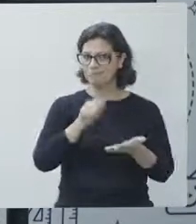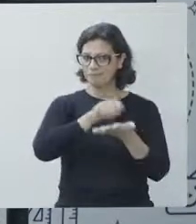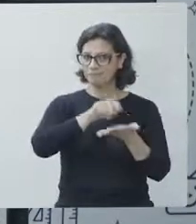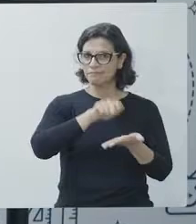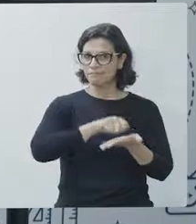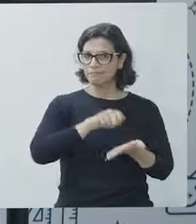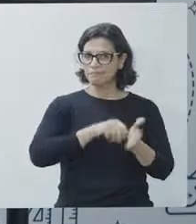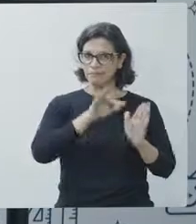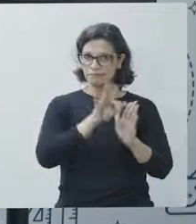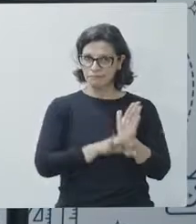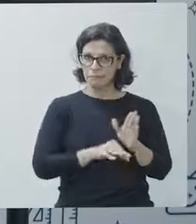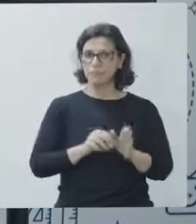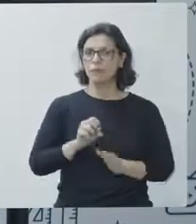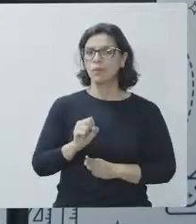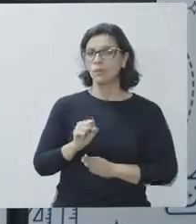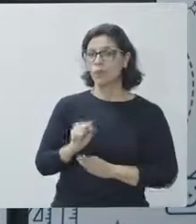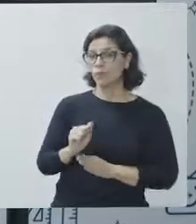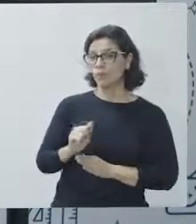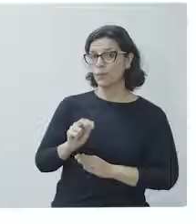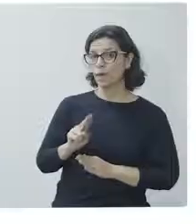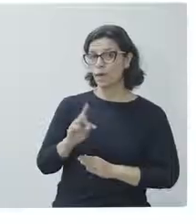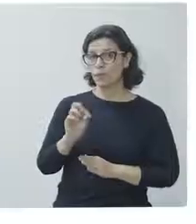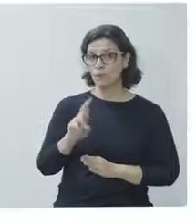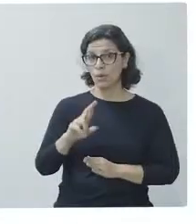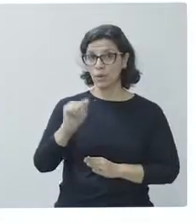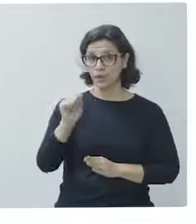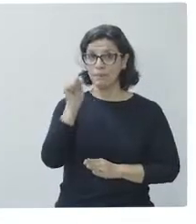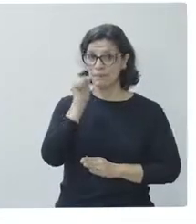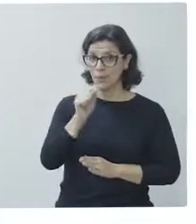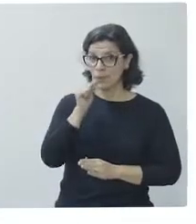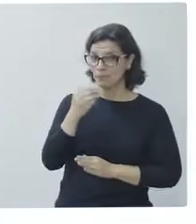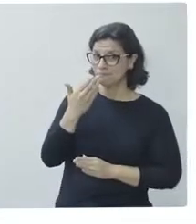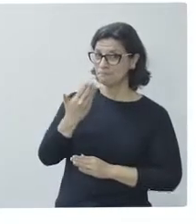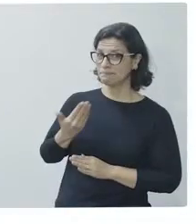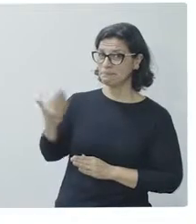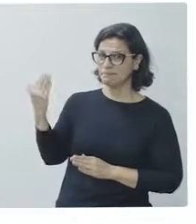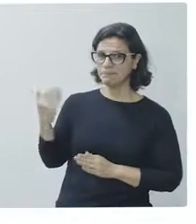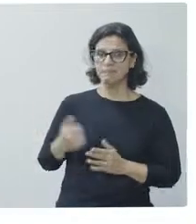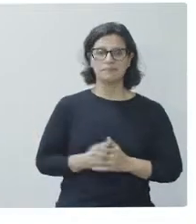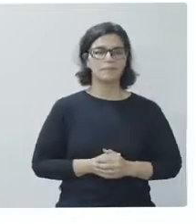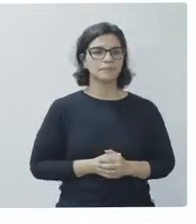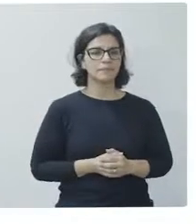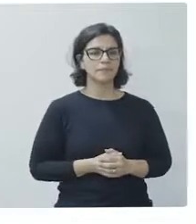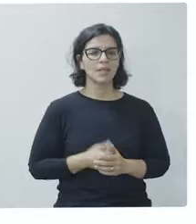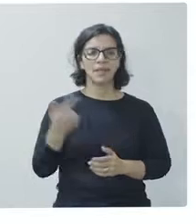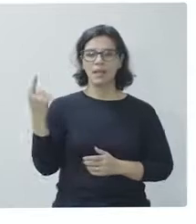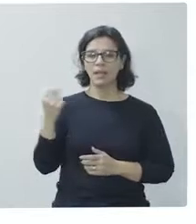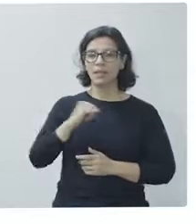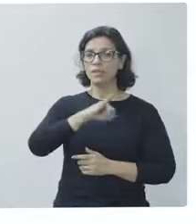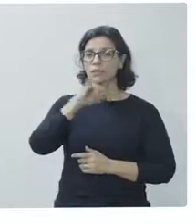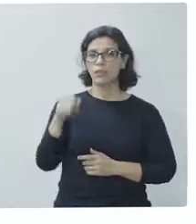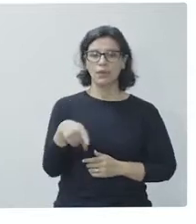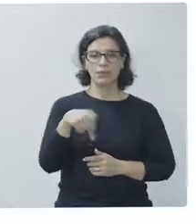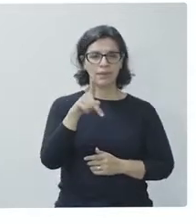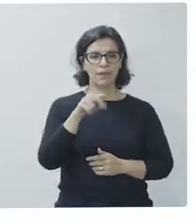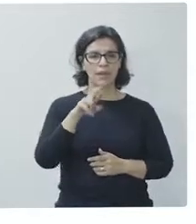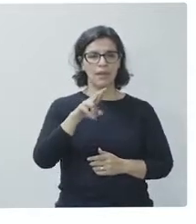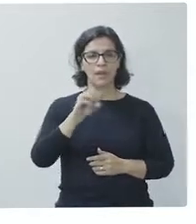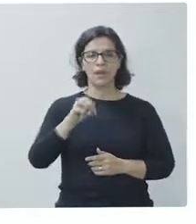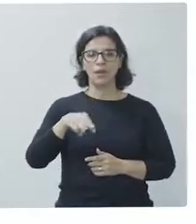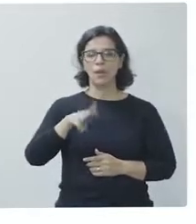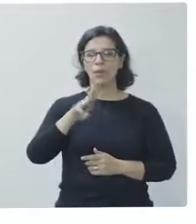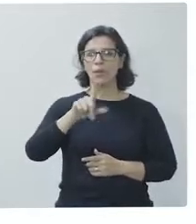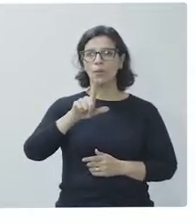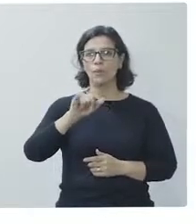escreveu o texto. Ou seja, vamos conhecer a nossa autora de hoje? Olha só, a nossa autora de hoje é a